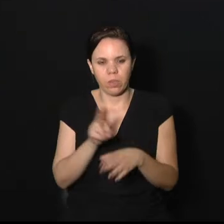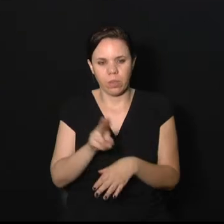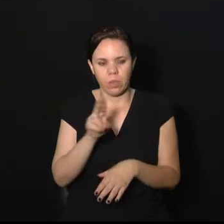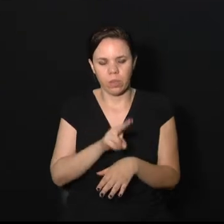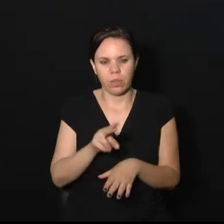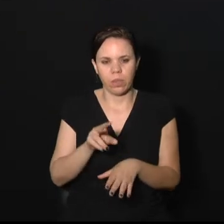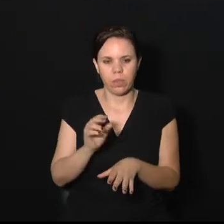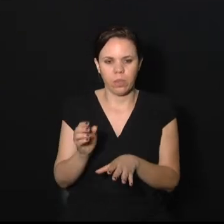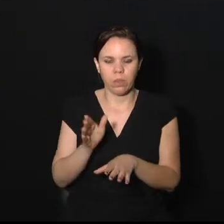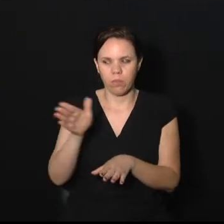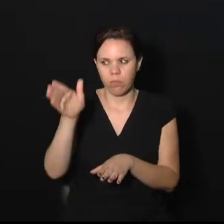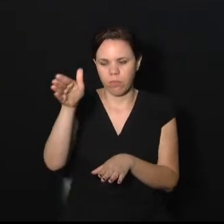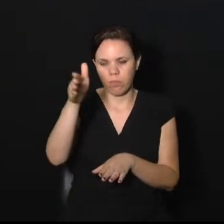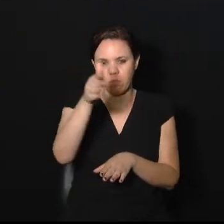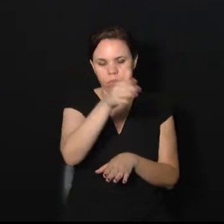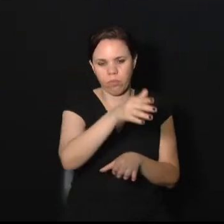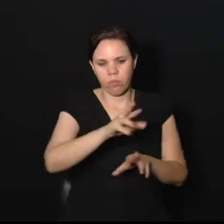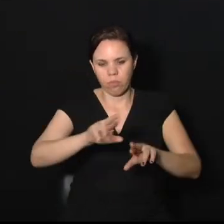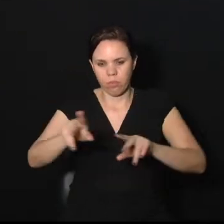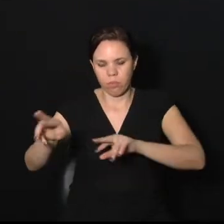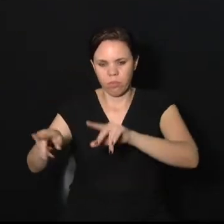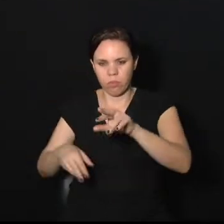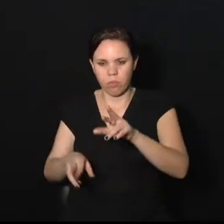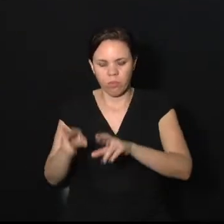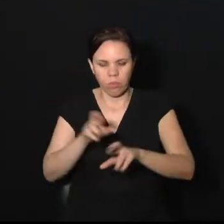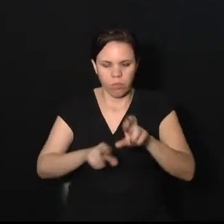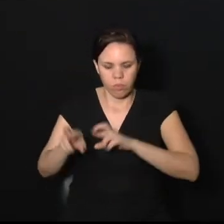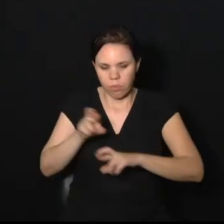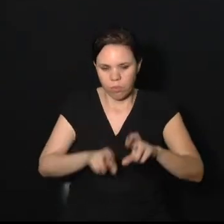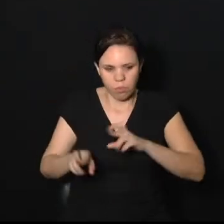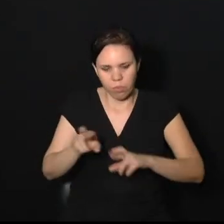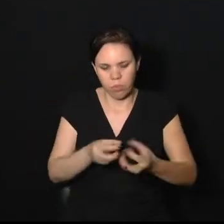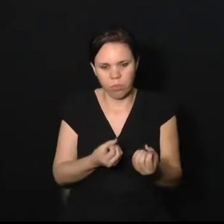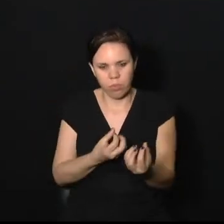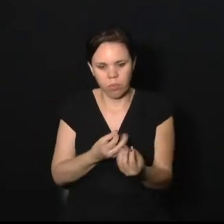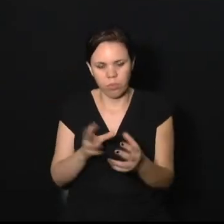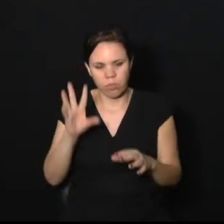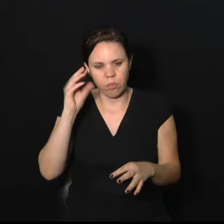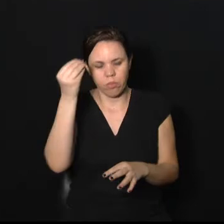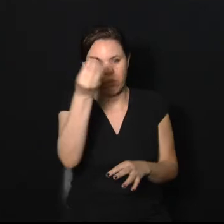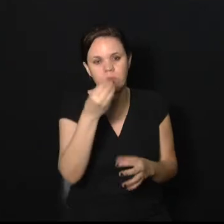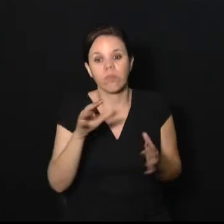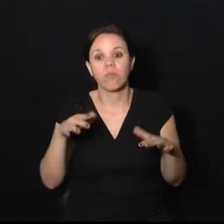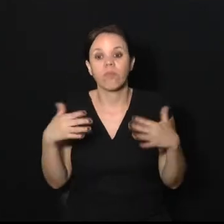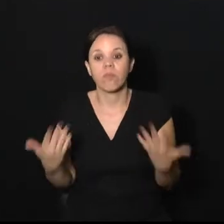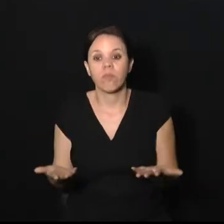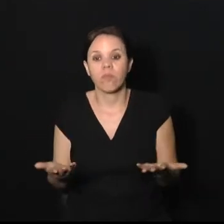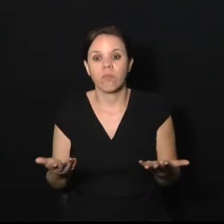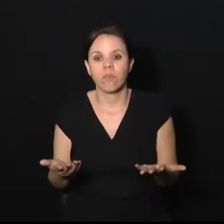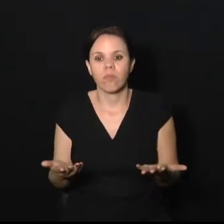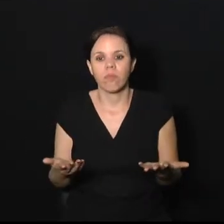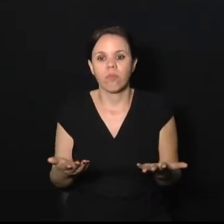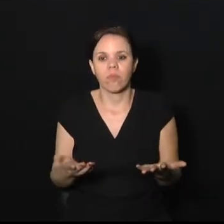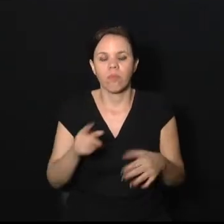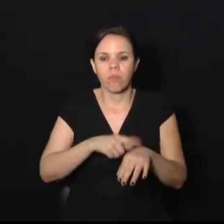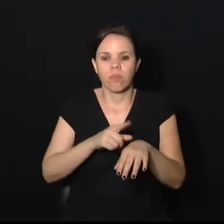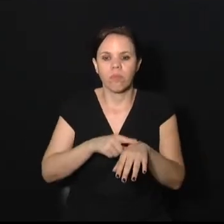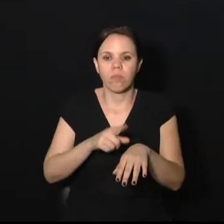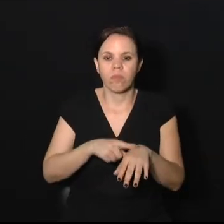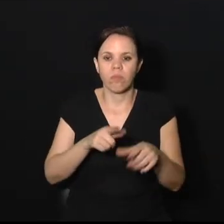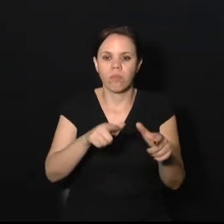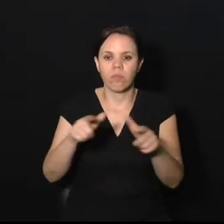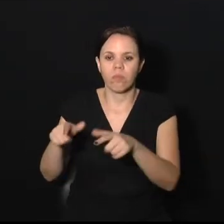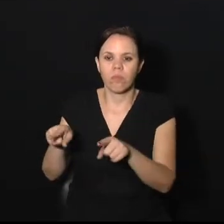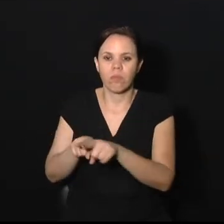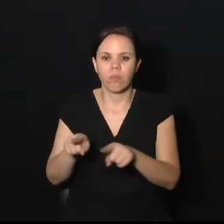de maneira diferente. Como eles fizeram isso? Analisando dados, entendendo quais eram os hotspots que eles falam, né? Quais os momentos e os locais que